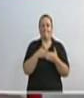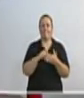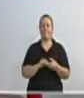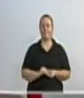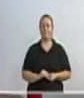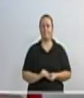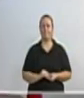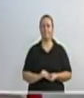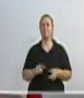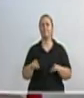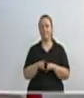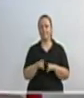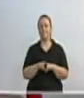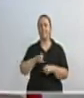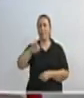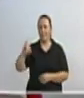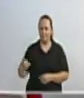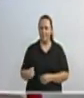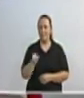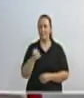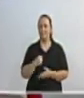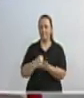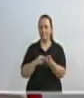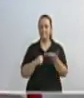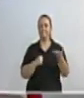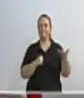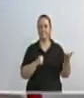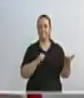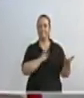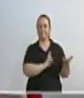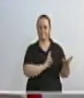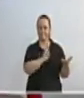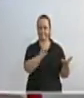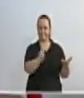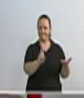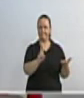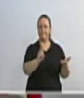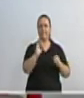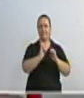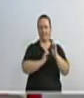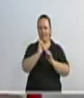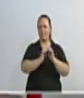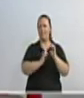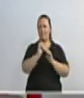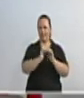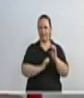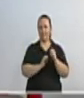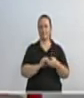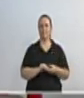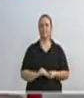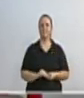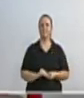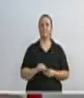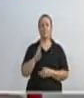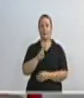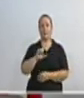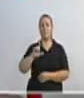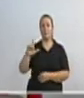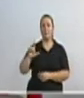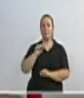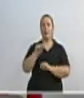condição, aproveitando aqui os senhores e senhoras aqui representantes das operadoras, o município de Blumenau dispõe de cerca